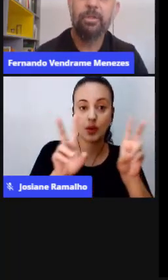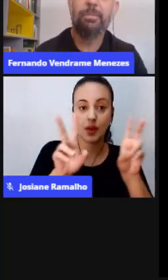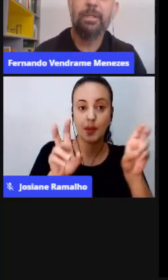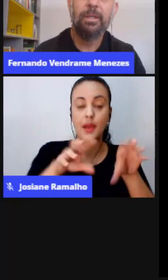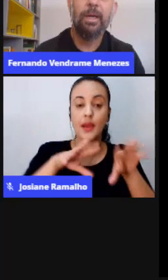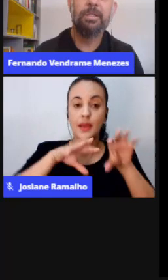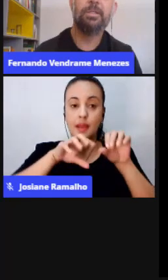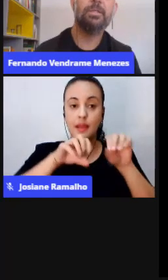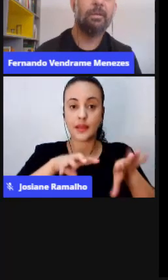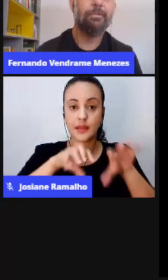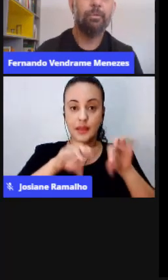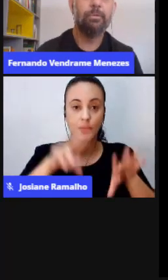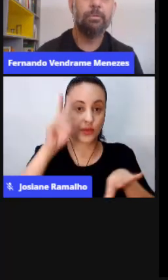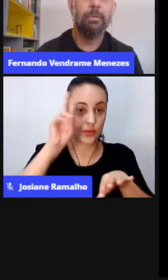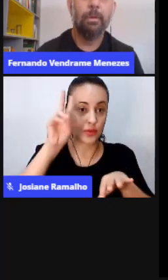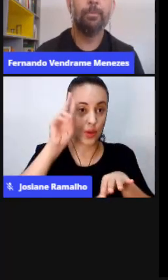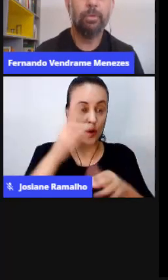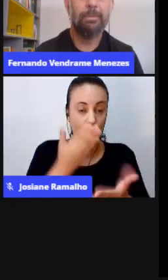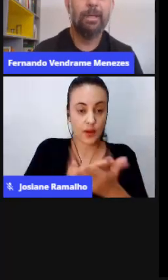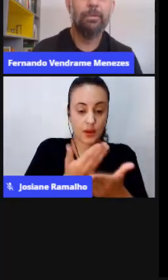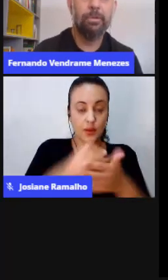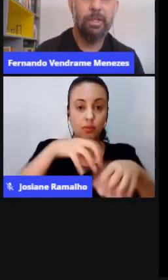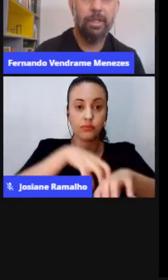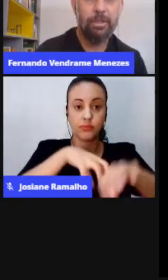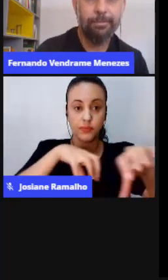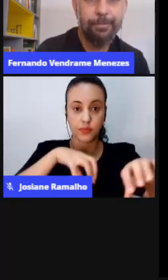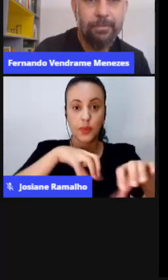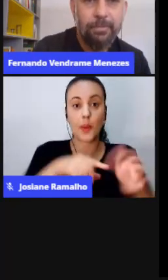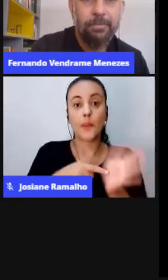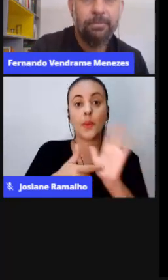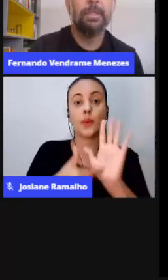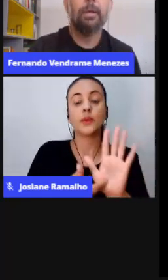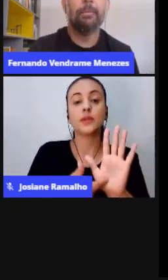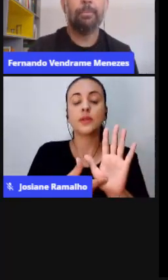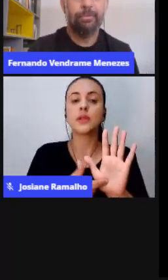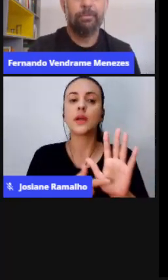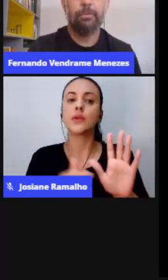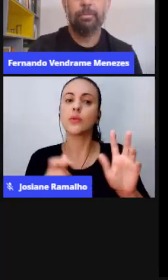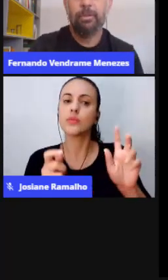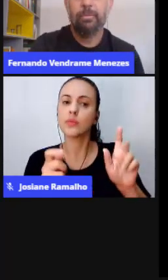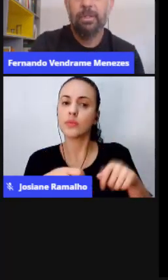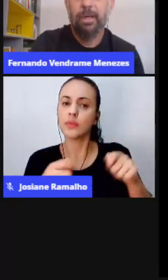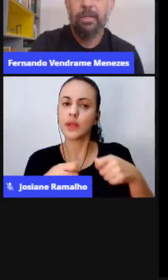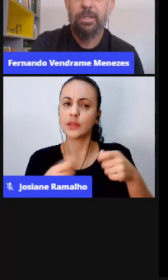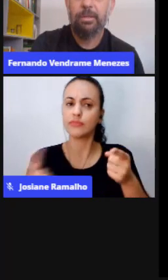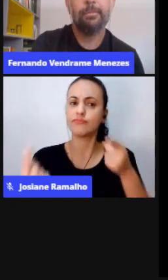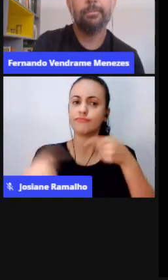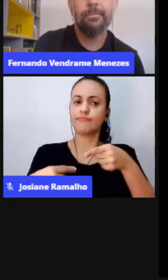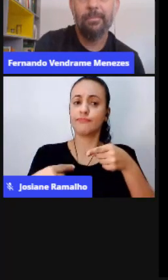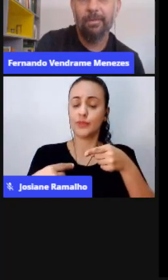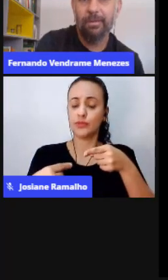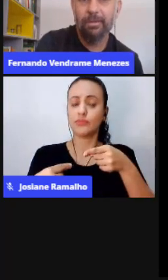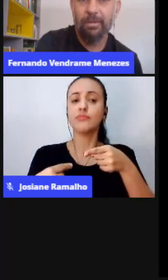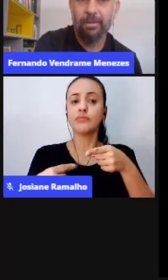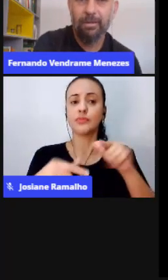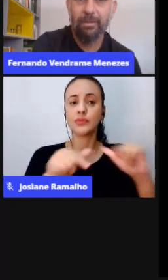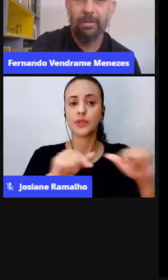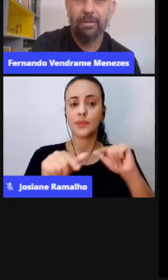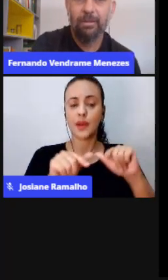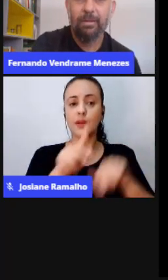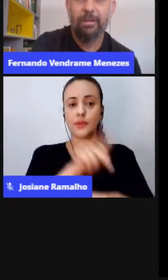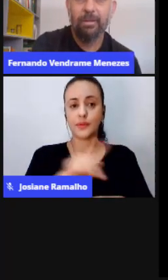vocês possibilidades e desafios no trabalho docente. Por favor, o próximo slide.